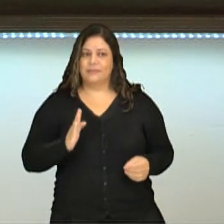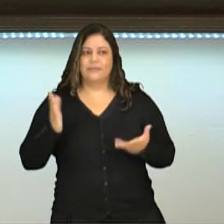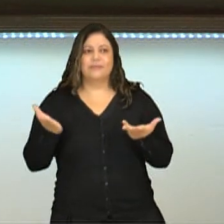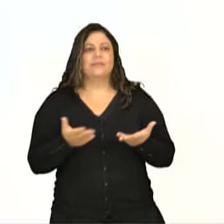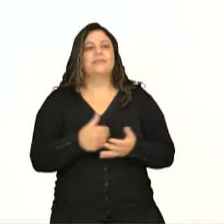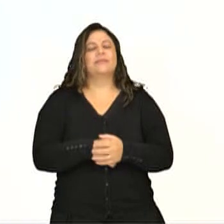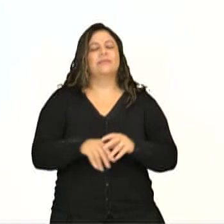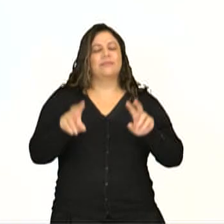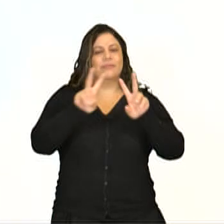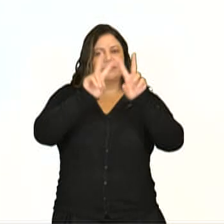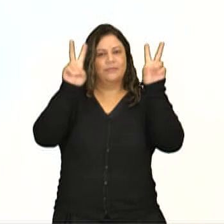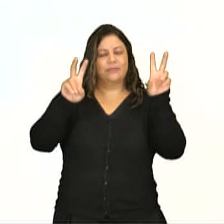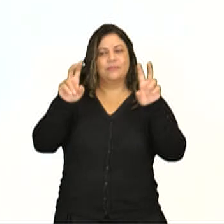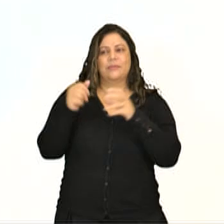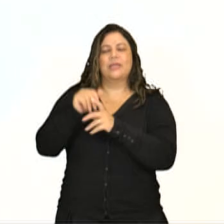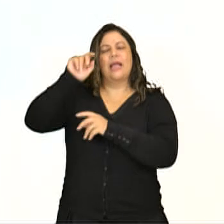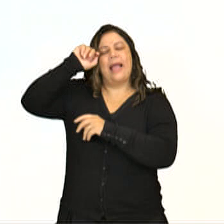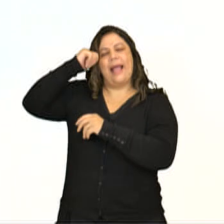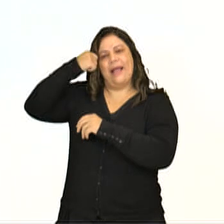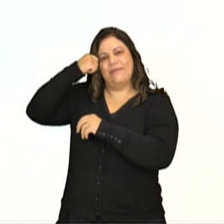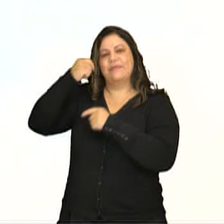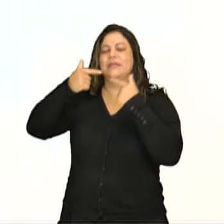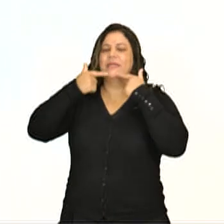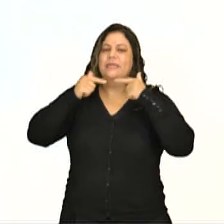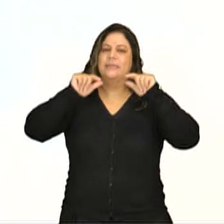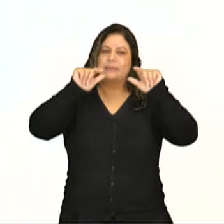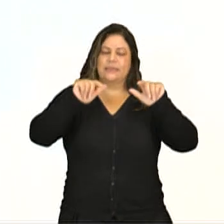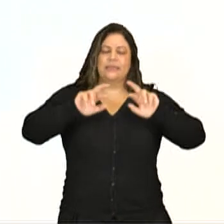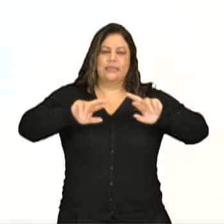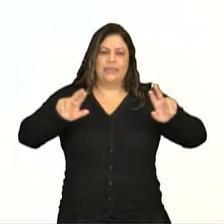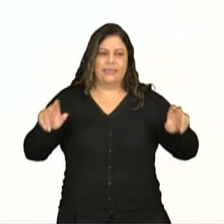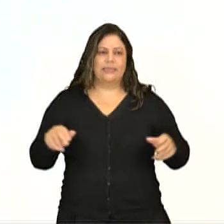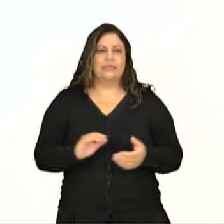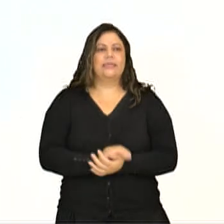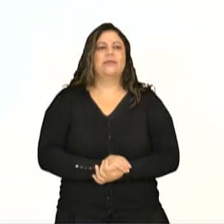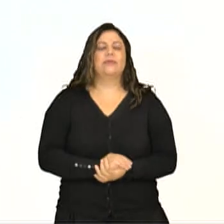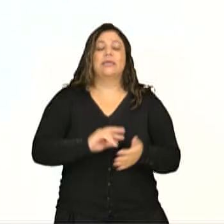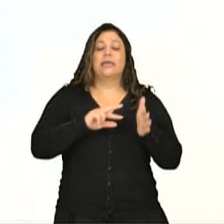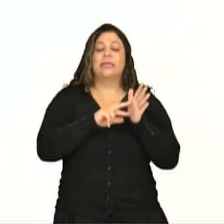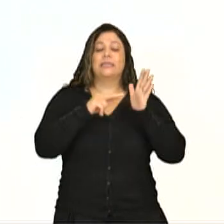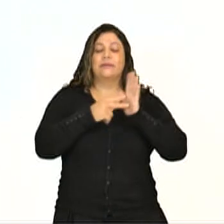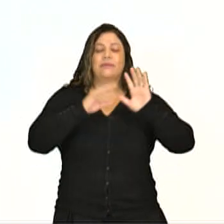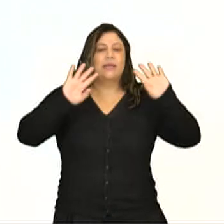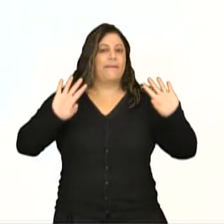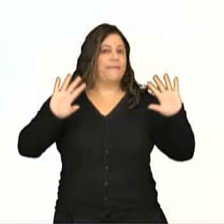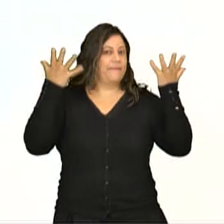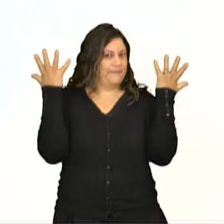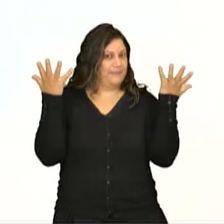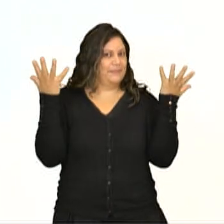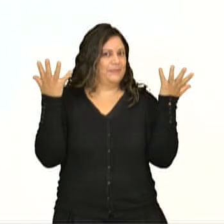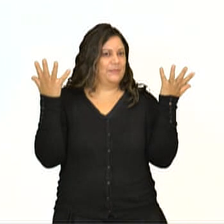vem do francês com línguas africanas, que é essa língua crioulo, e significa festa.